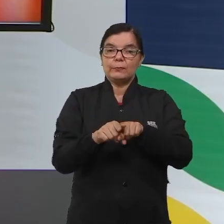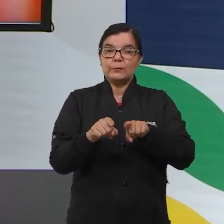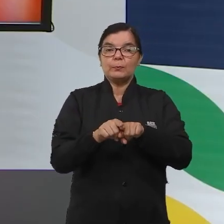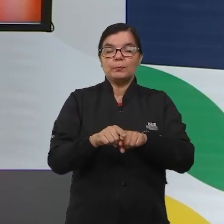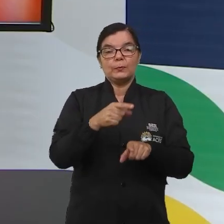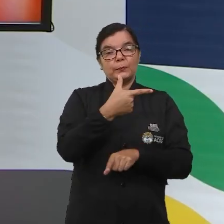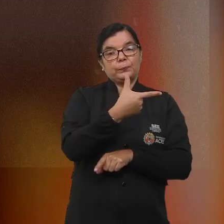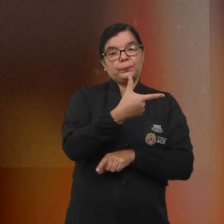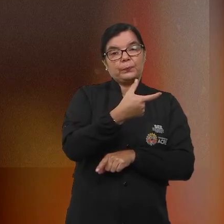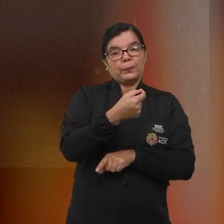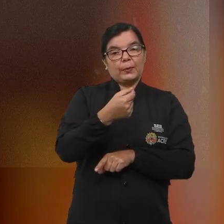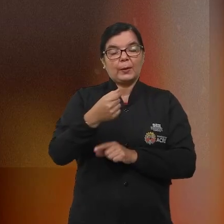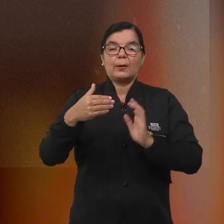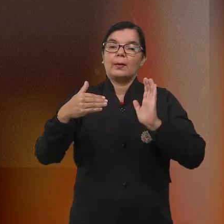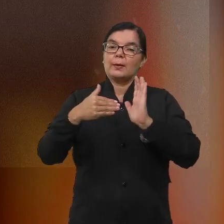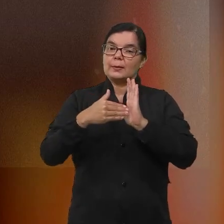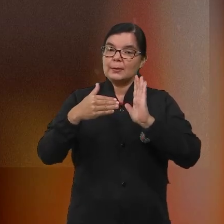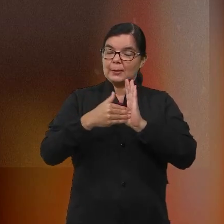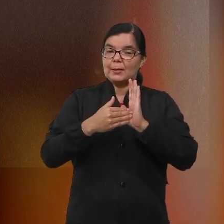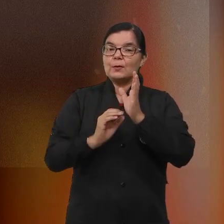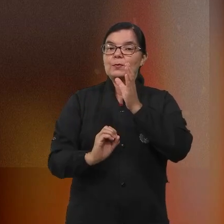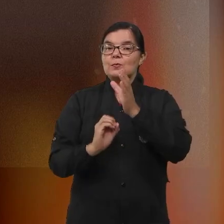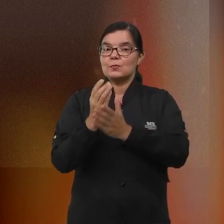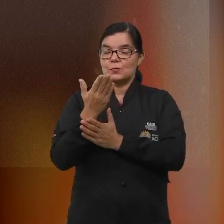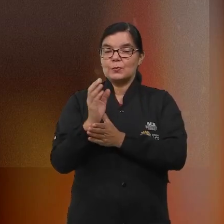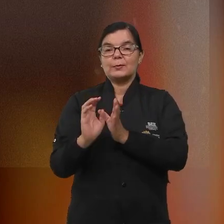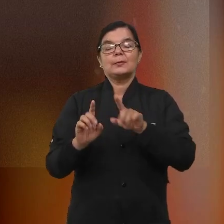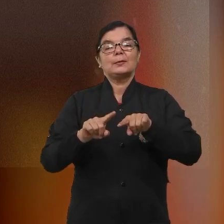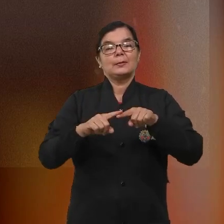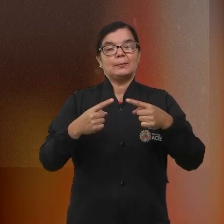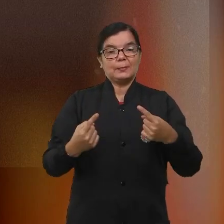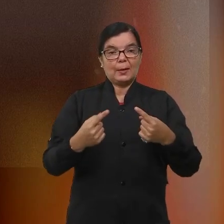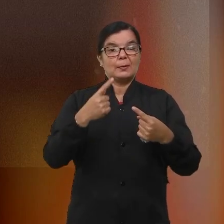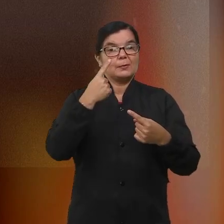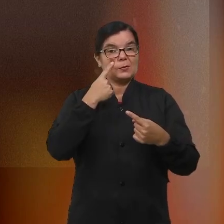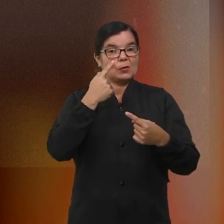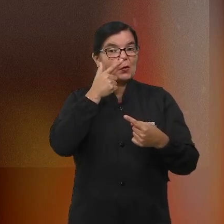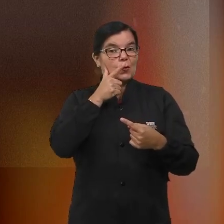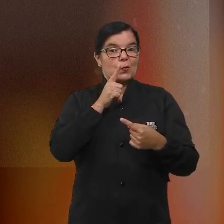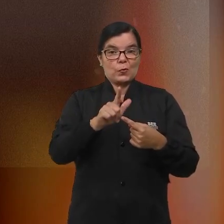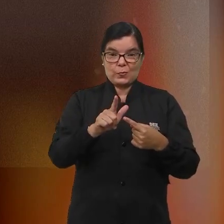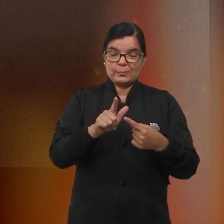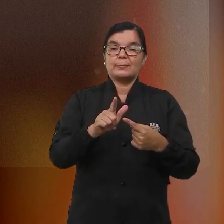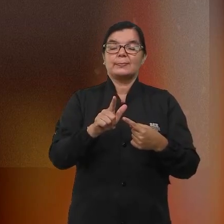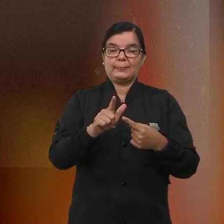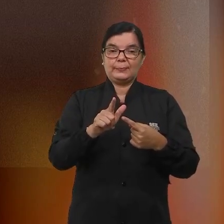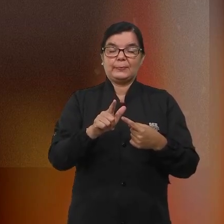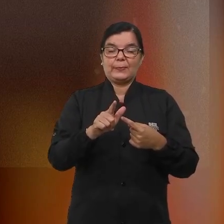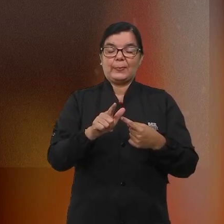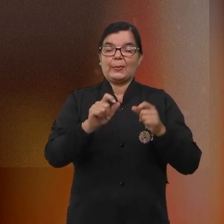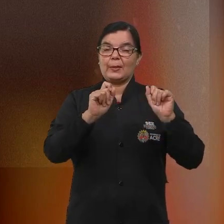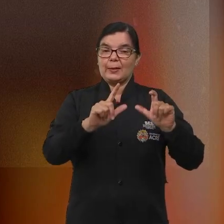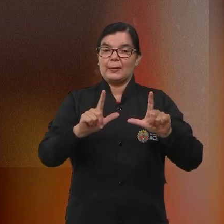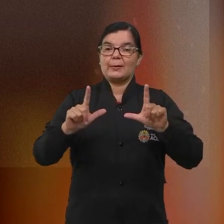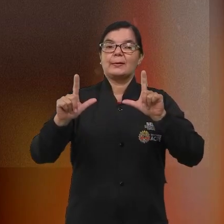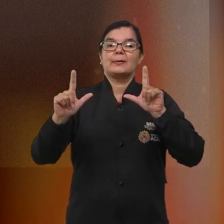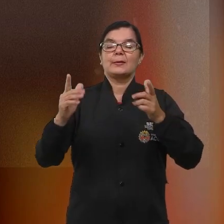de 2000 para cá que tudo isso começou a acontecer. E aí você consegue olhar aí na sua